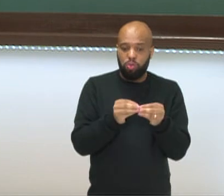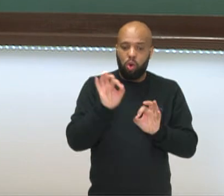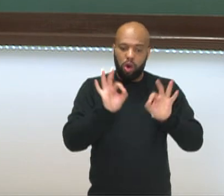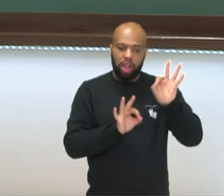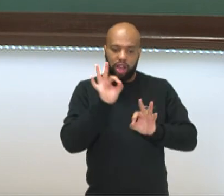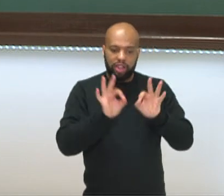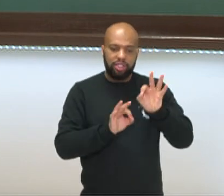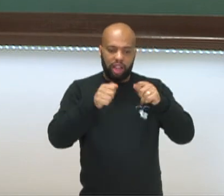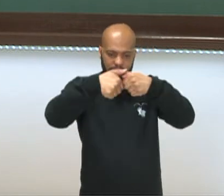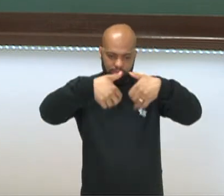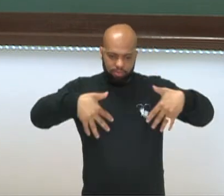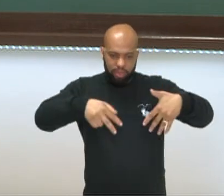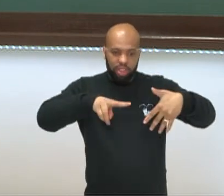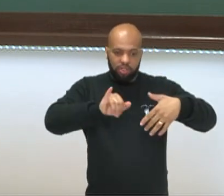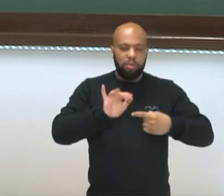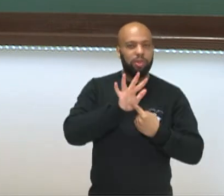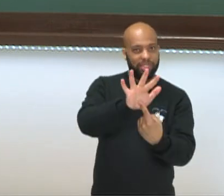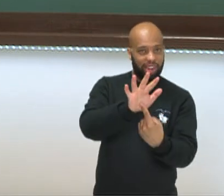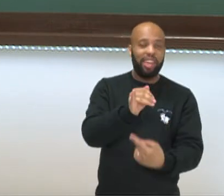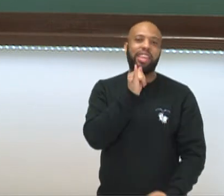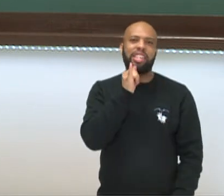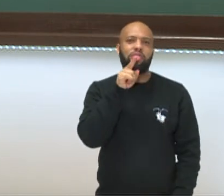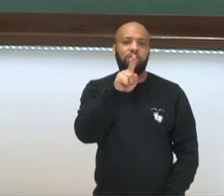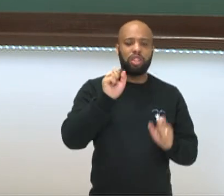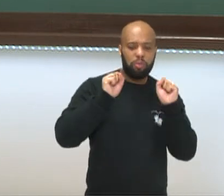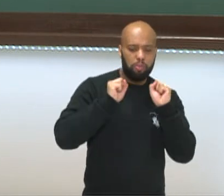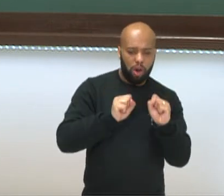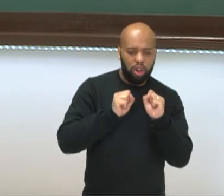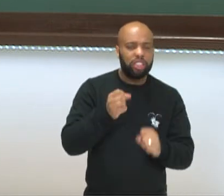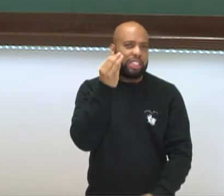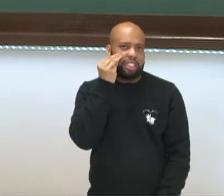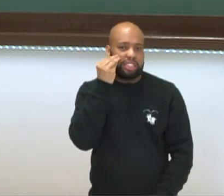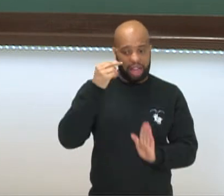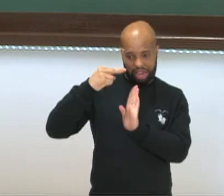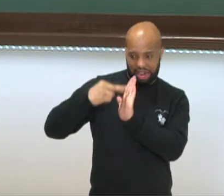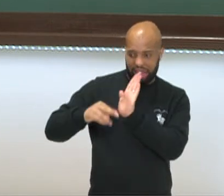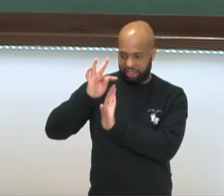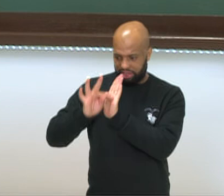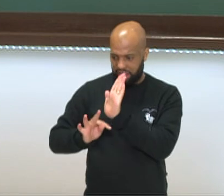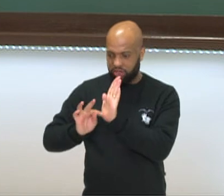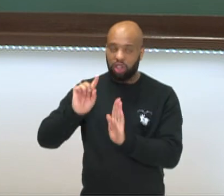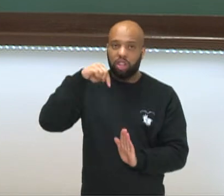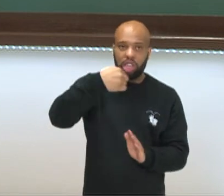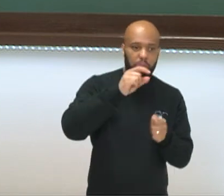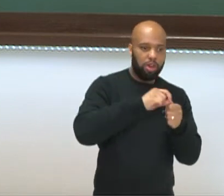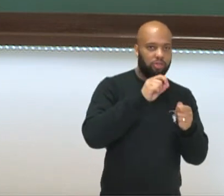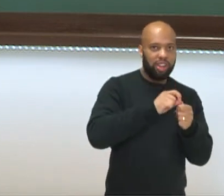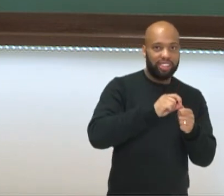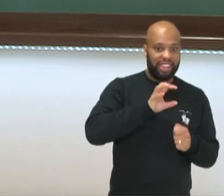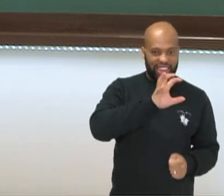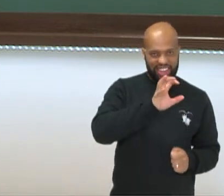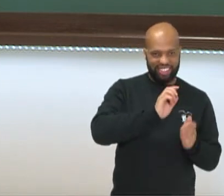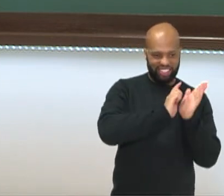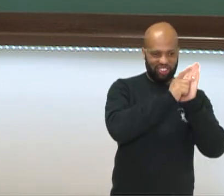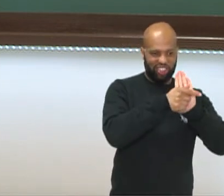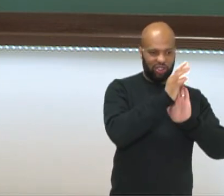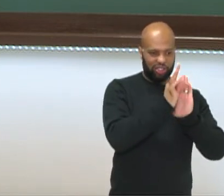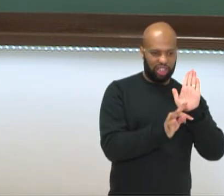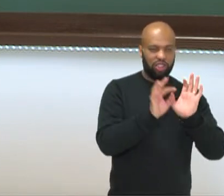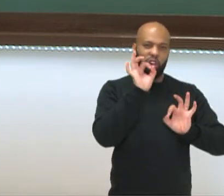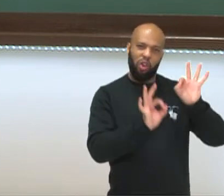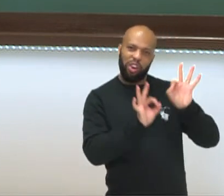de apresentação. Que tal você tentar fazer a leitura de um texto e tentar realizar um infográfico, organizar